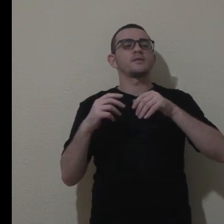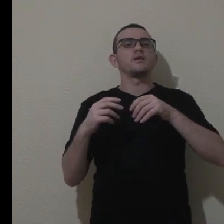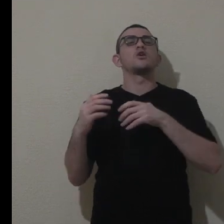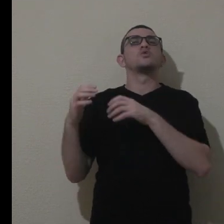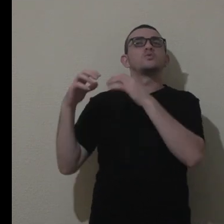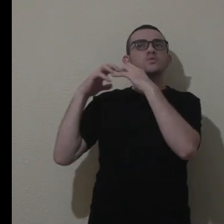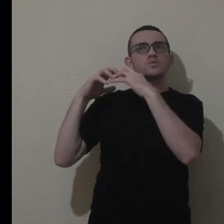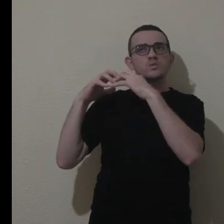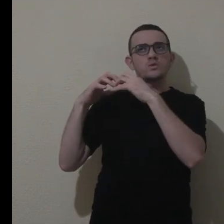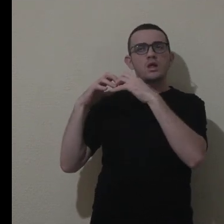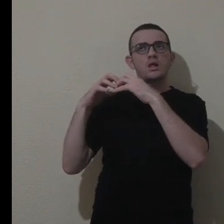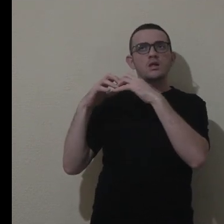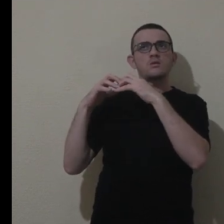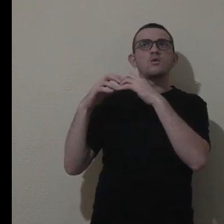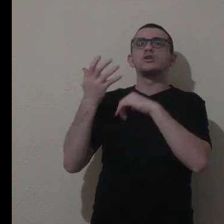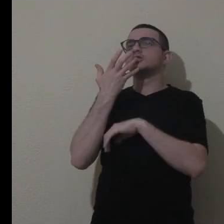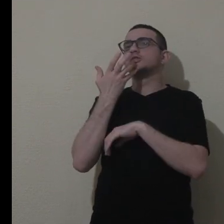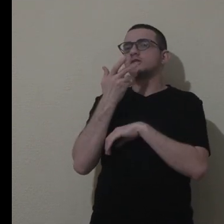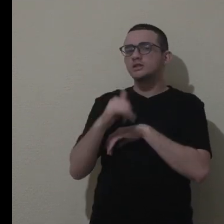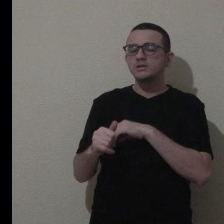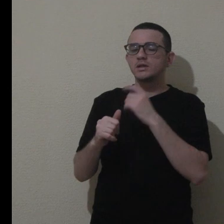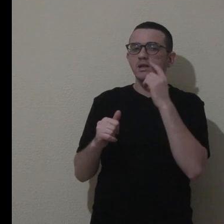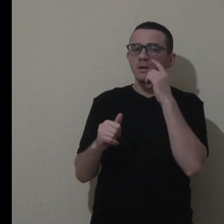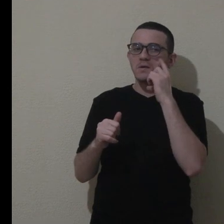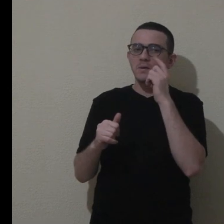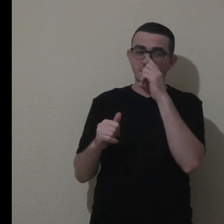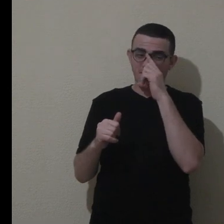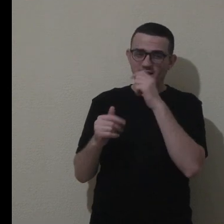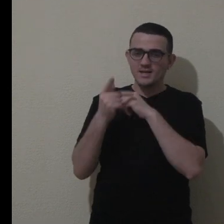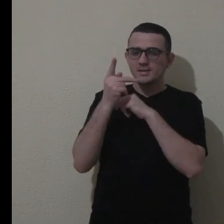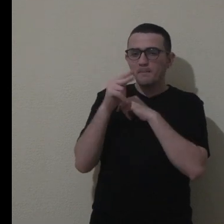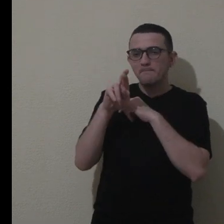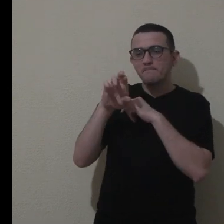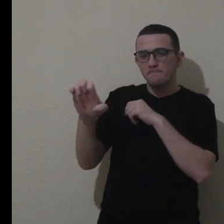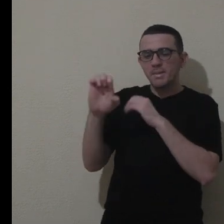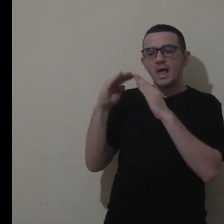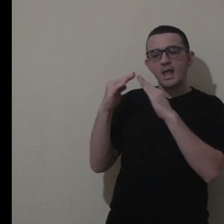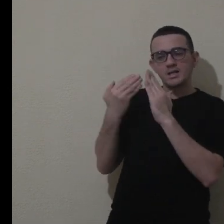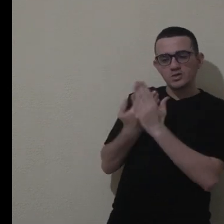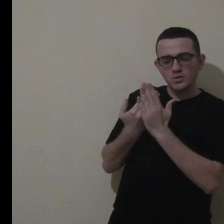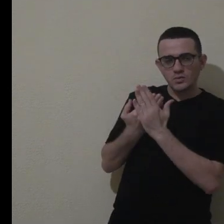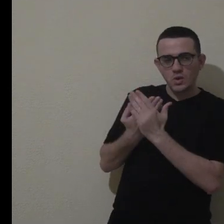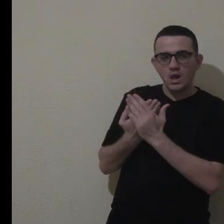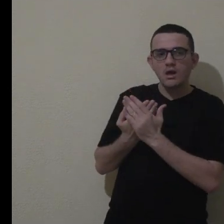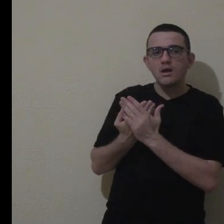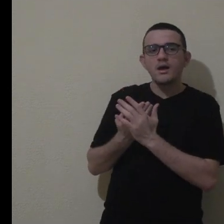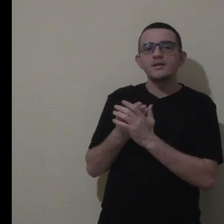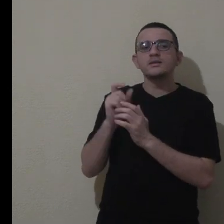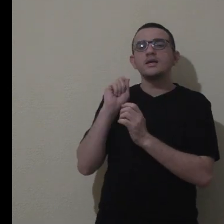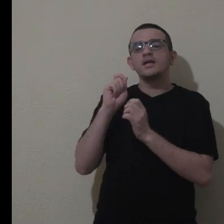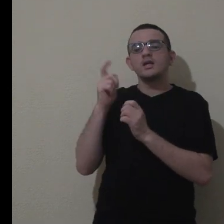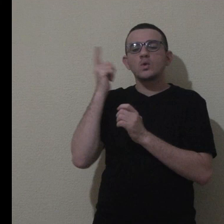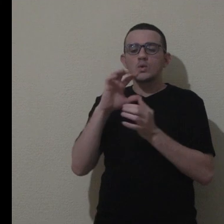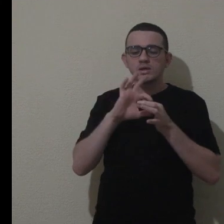funcional em crianças, né, pré-escolares, em termos